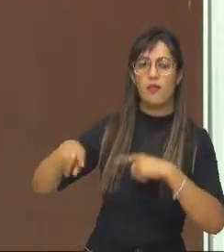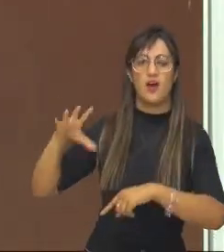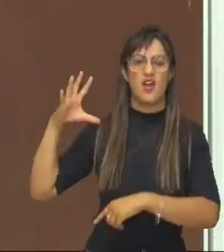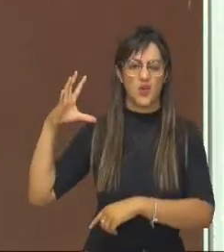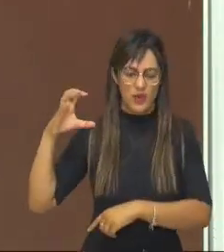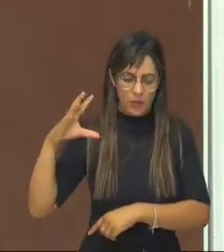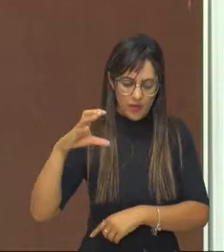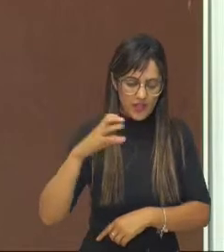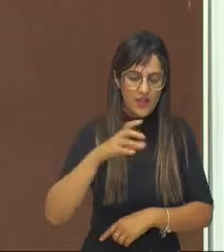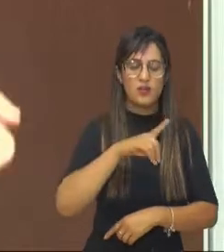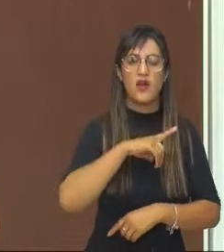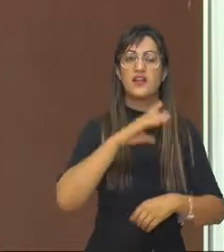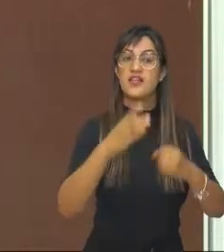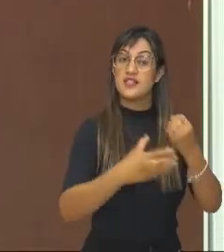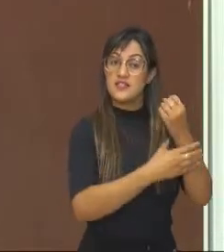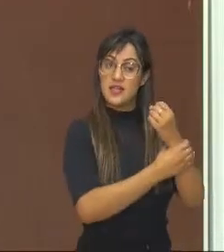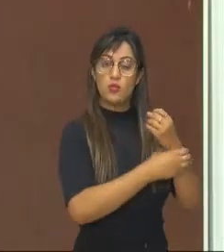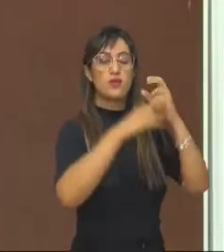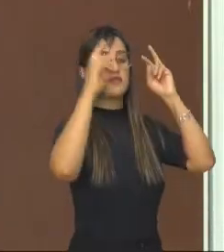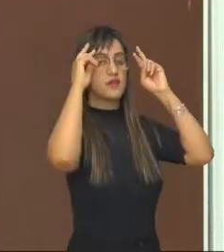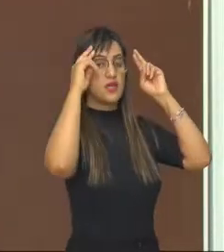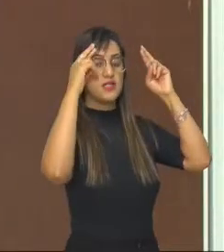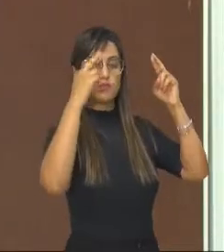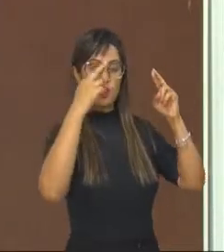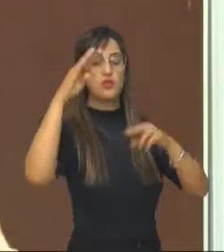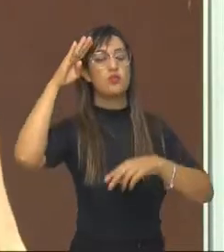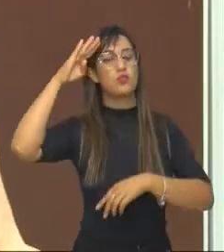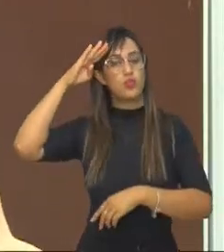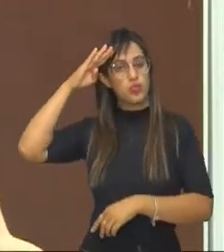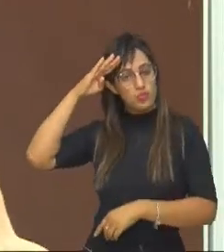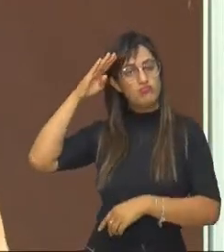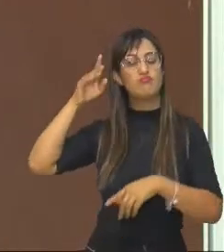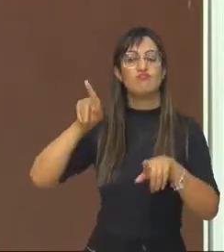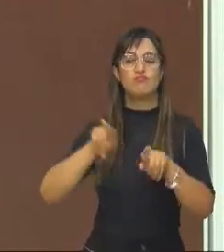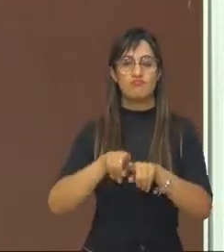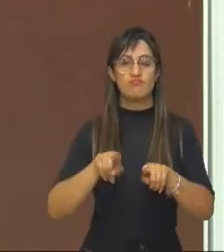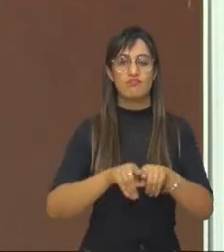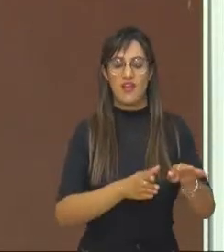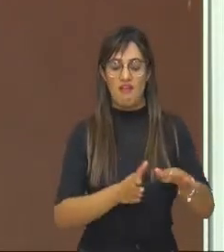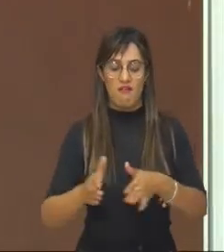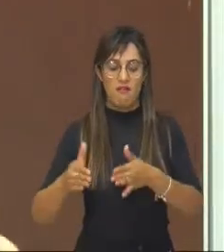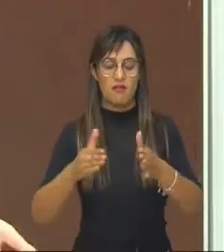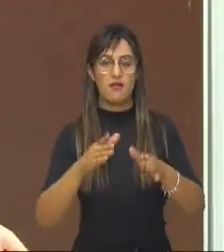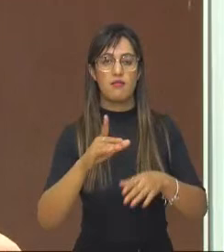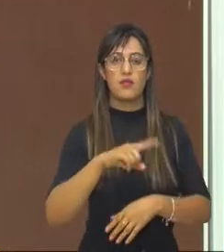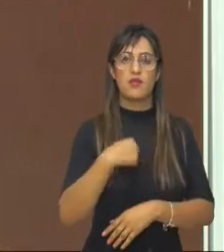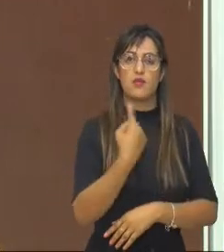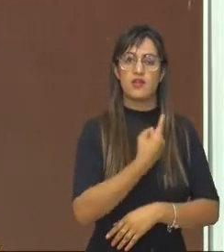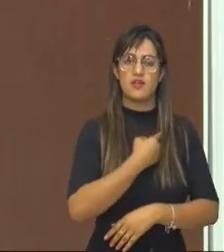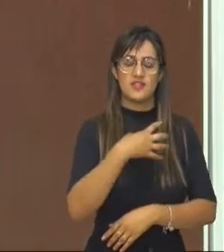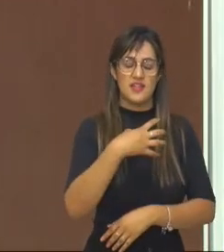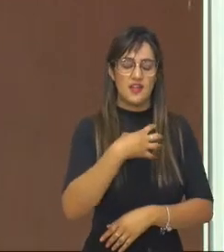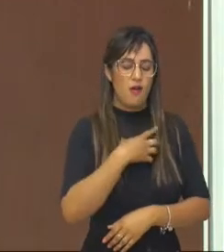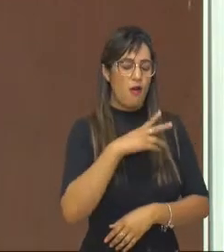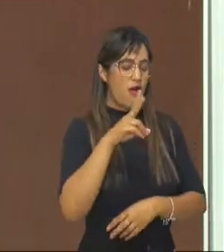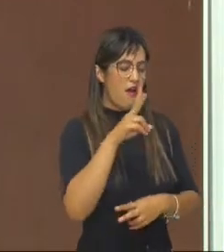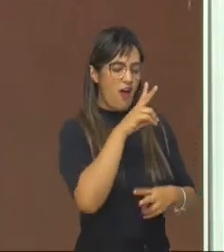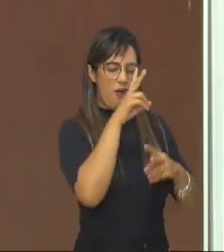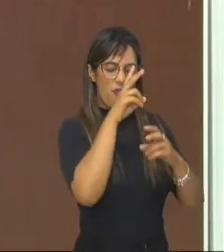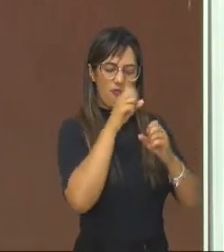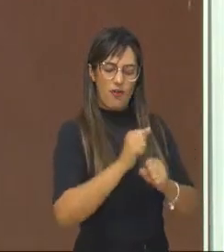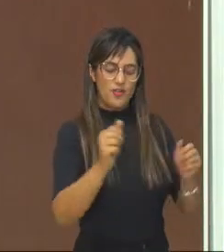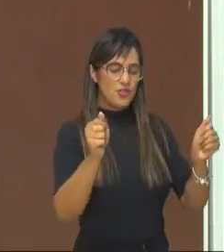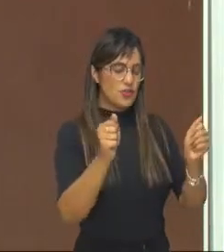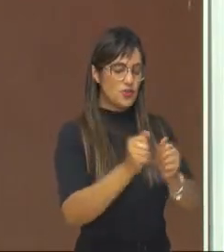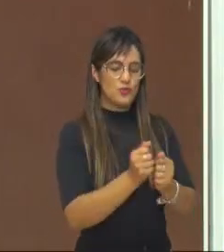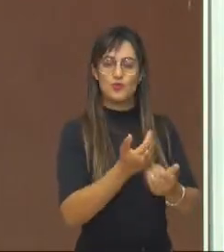me respeitem. Então, eu estou fazendo militância com isso. E acho que esse é um caminho que a gente... Eu me sinto forte aqui com vocês e